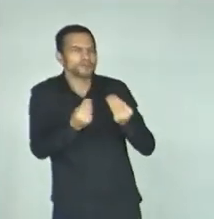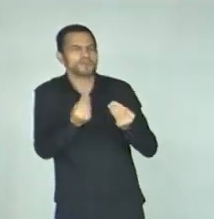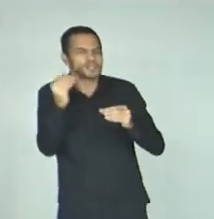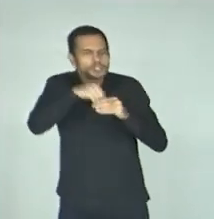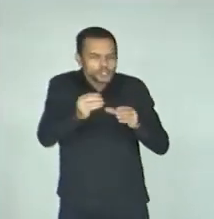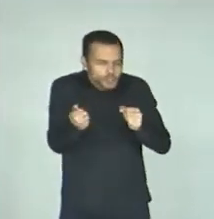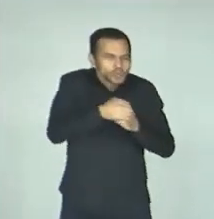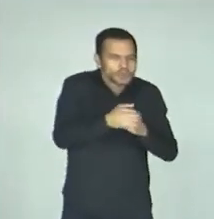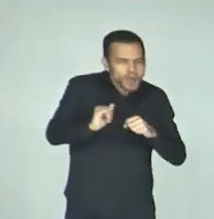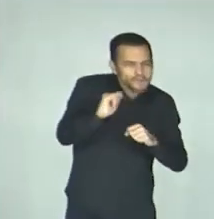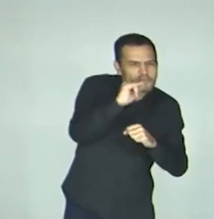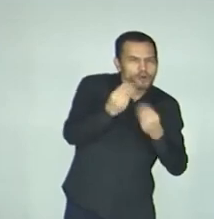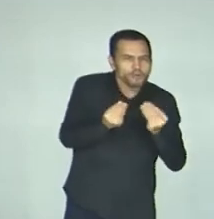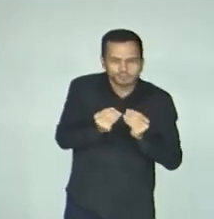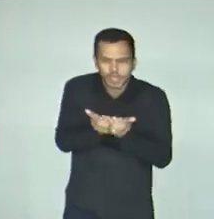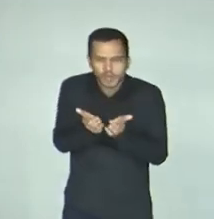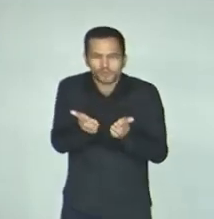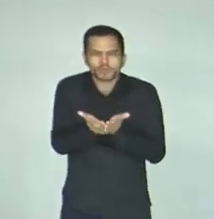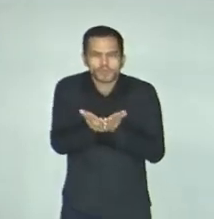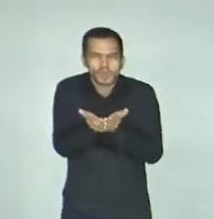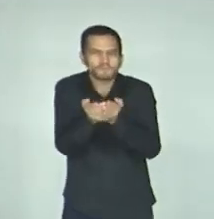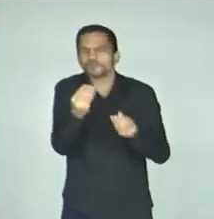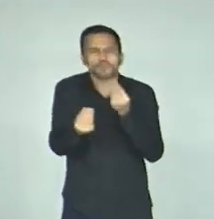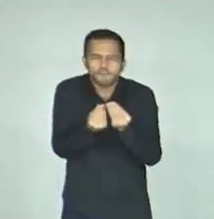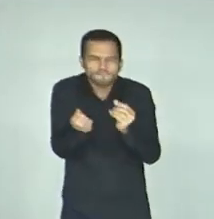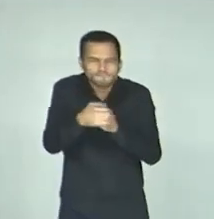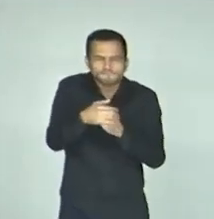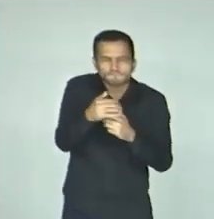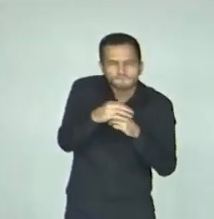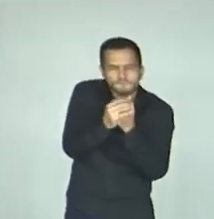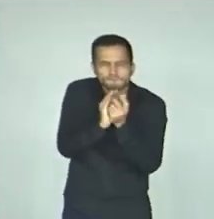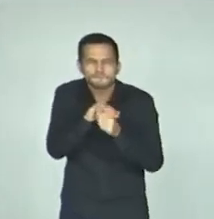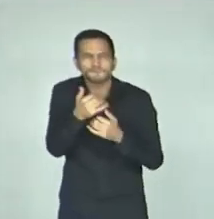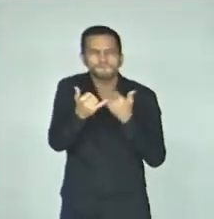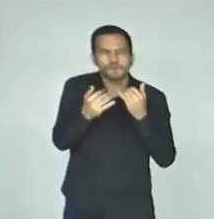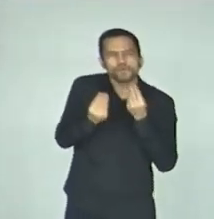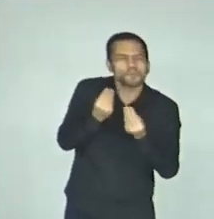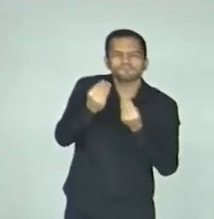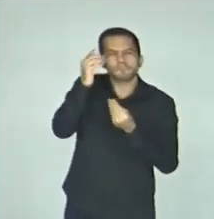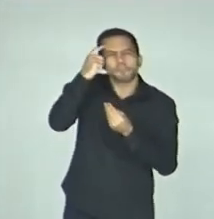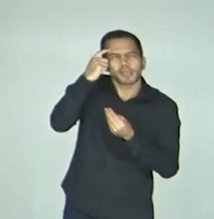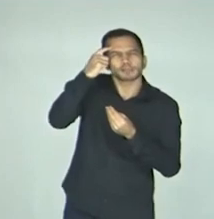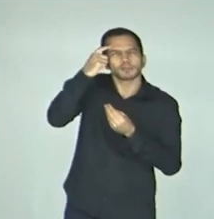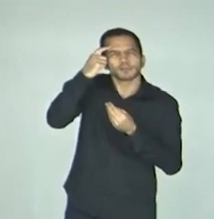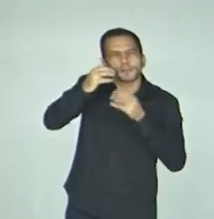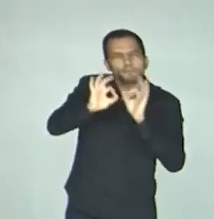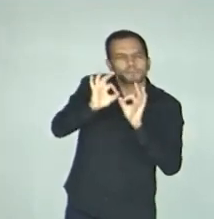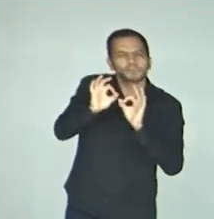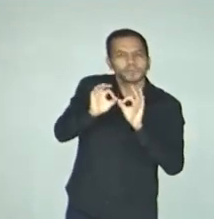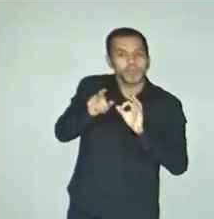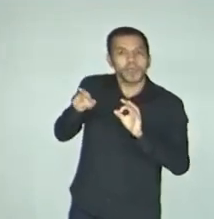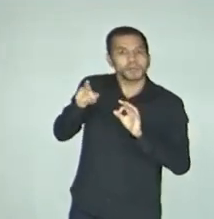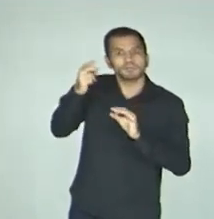avião dentro do navio dentro de uma coisa ou outra eu fico imaginando um cara inteligente assim para o mal se ele fizesse para deixar dentro